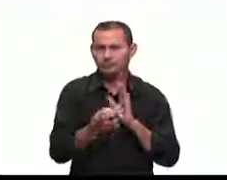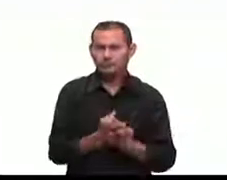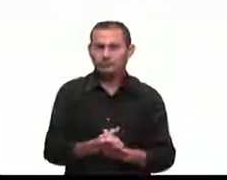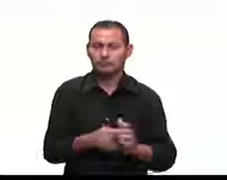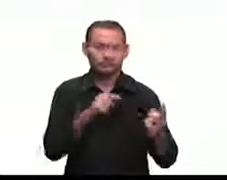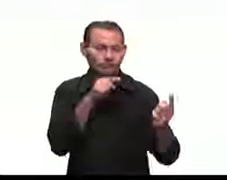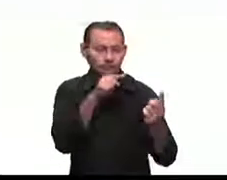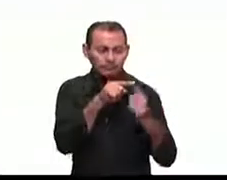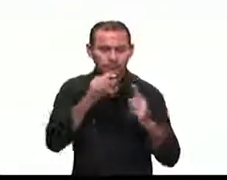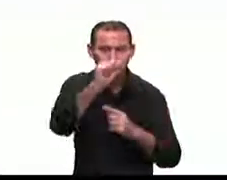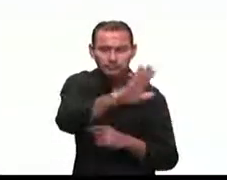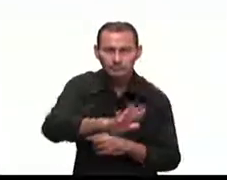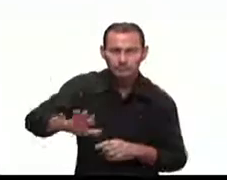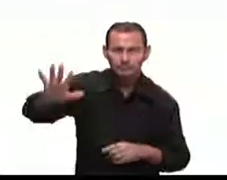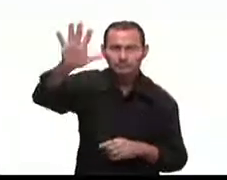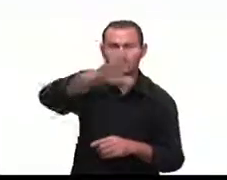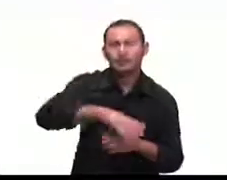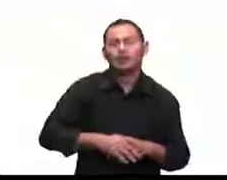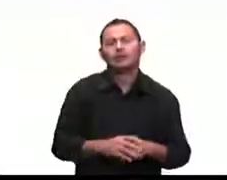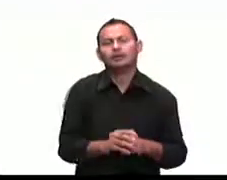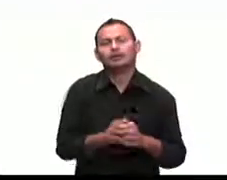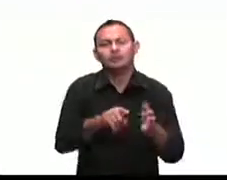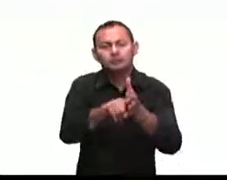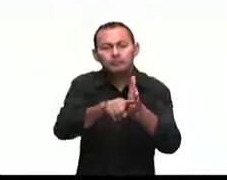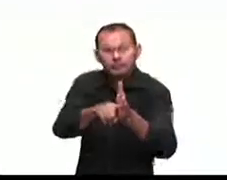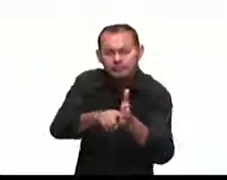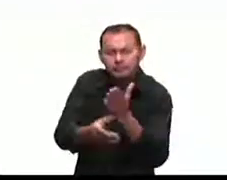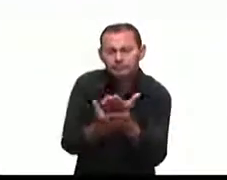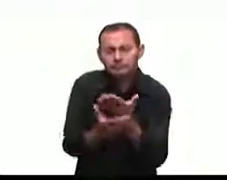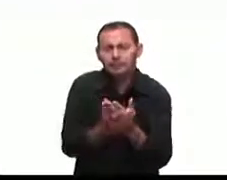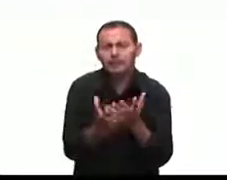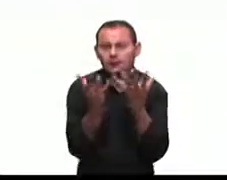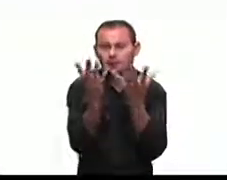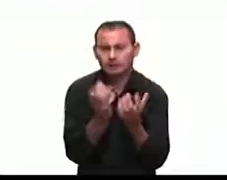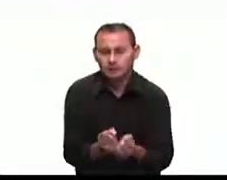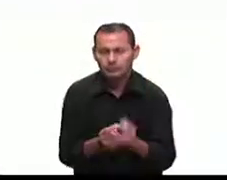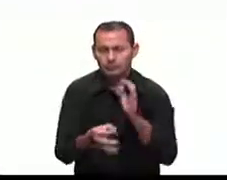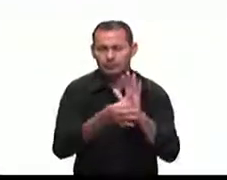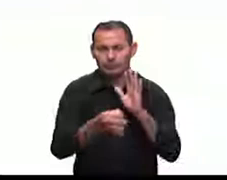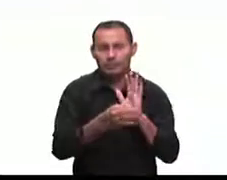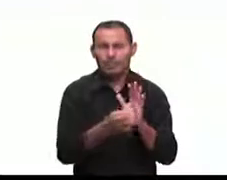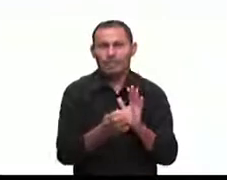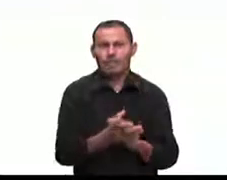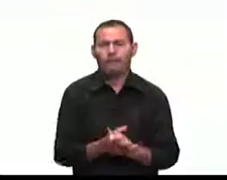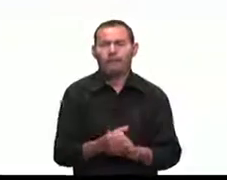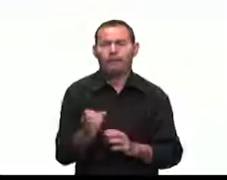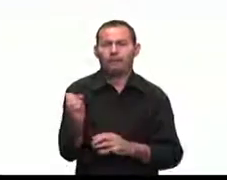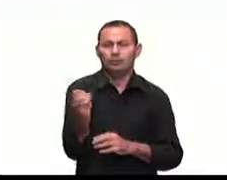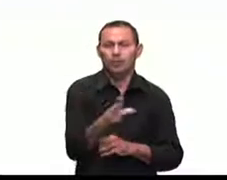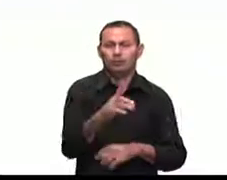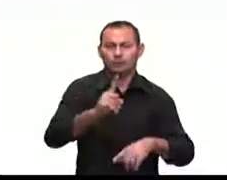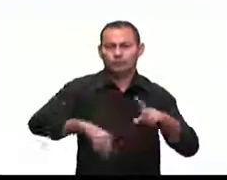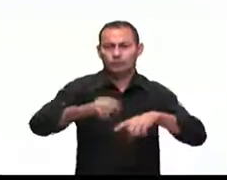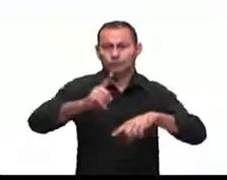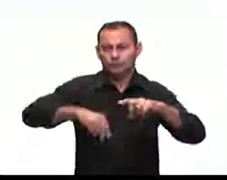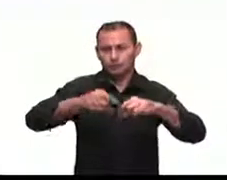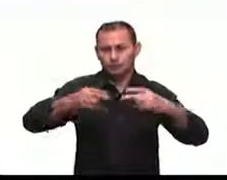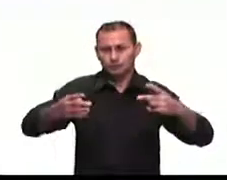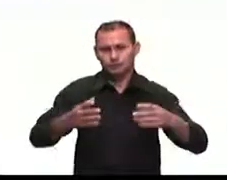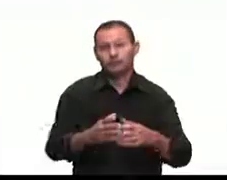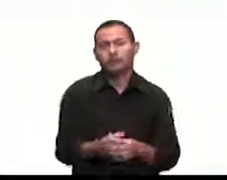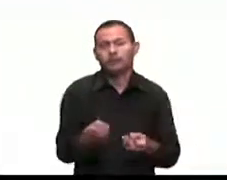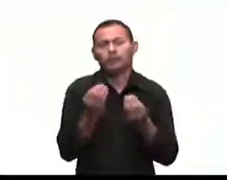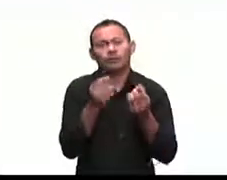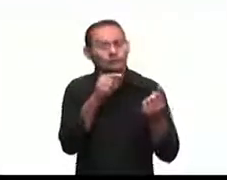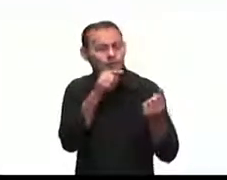então o objetivo geral, investigar a aceitação da proposta de novos produtos. E